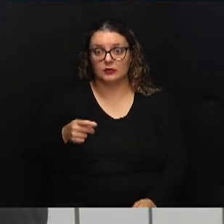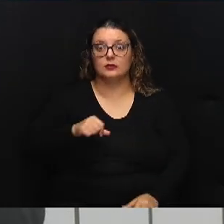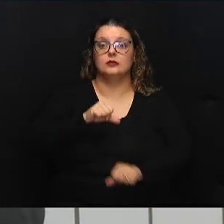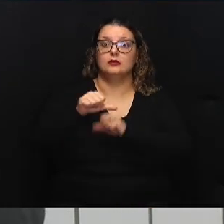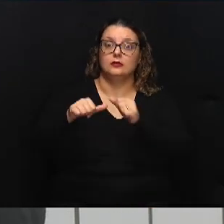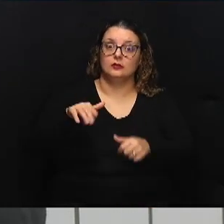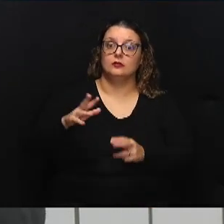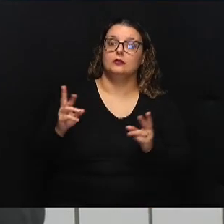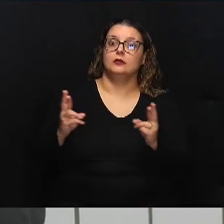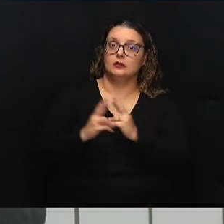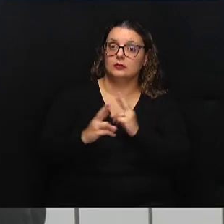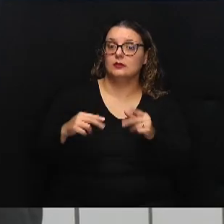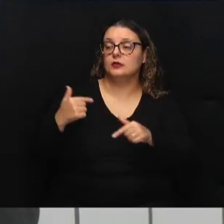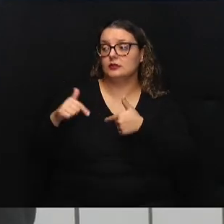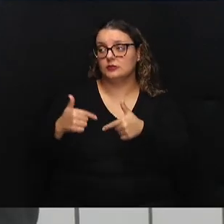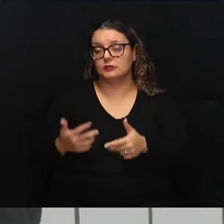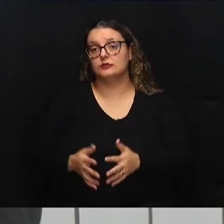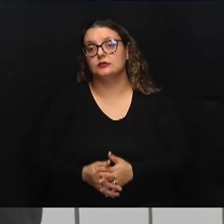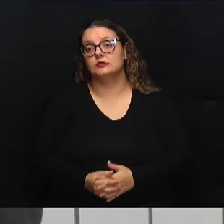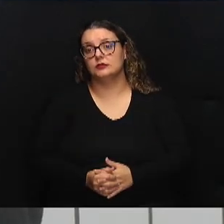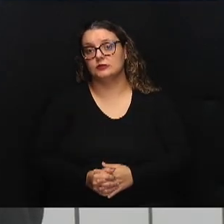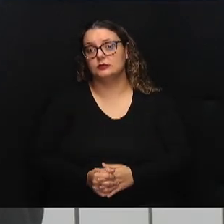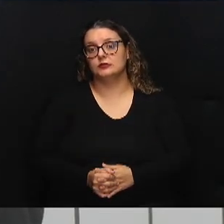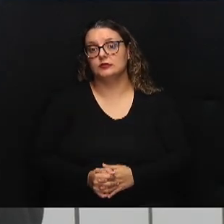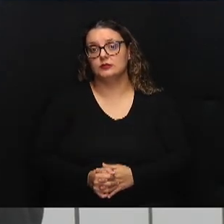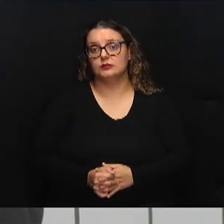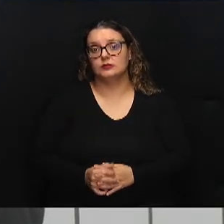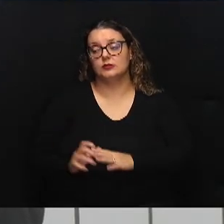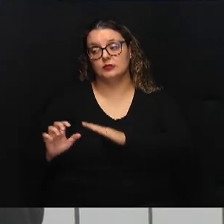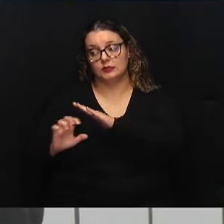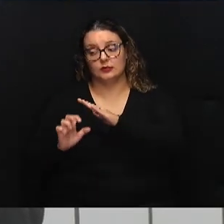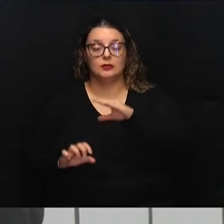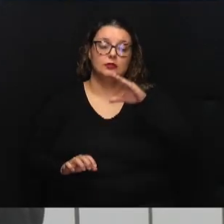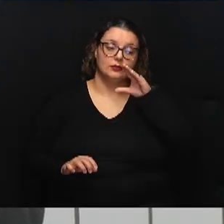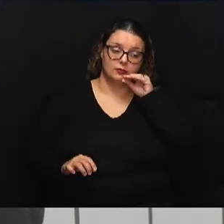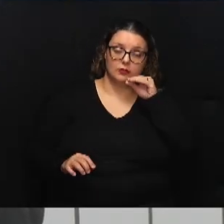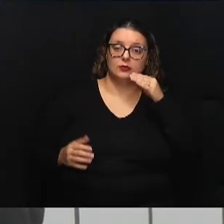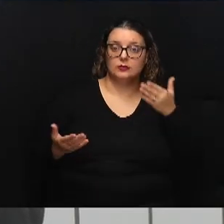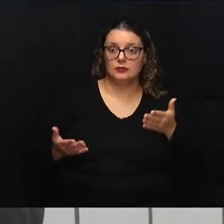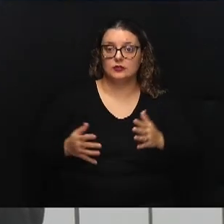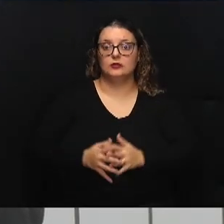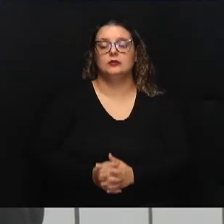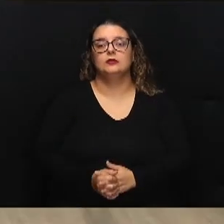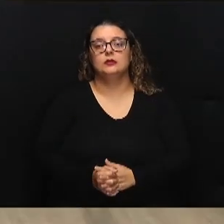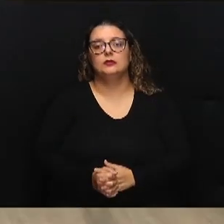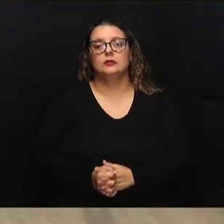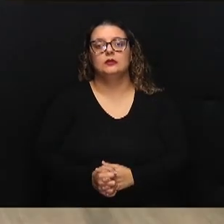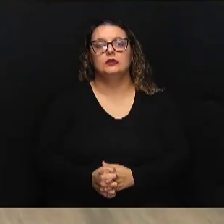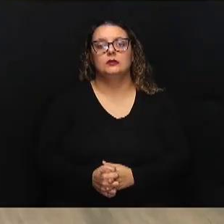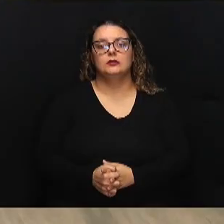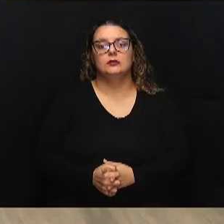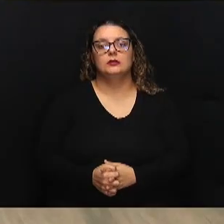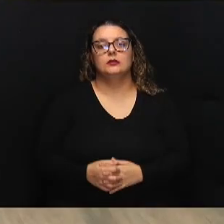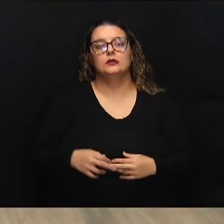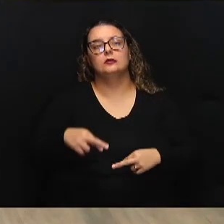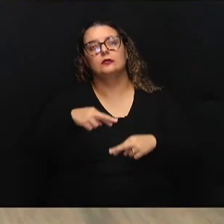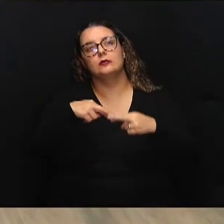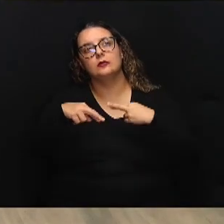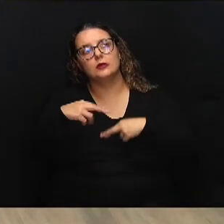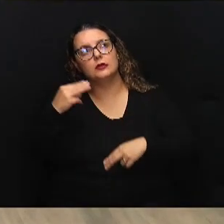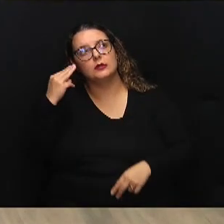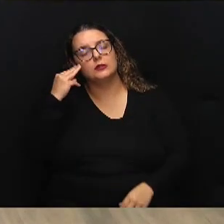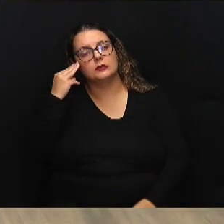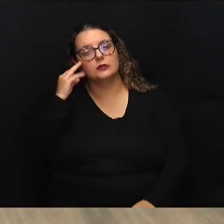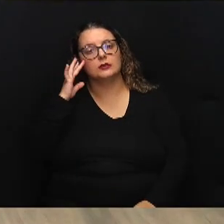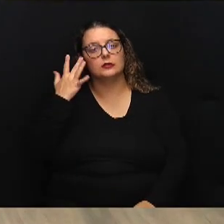ainda a relação de trabalho entre a empresa e funcionários, né? E essa questão mental, eu acho que a